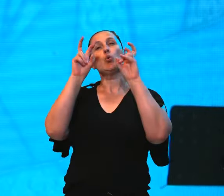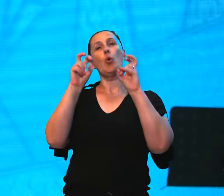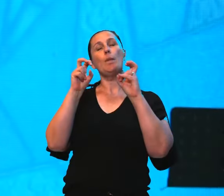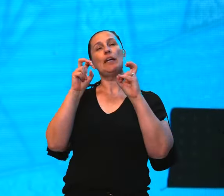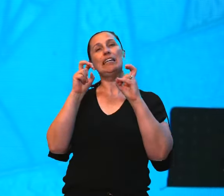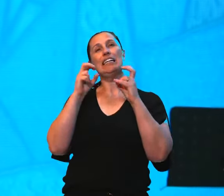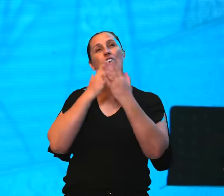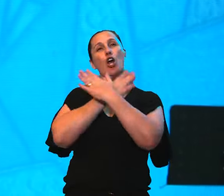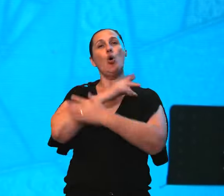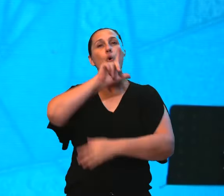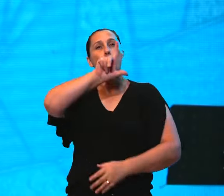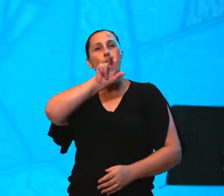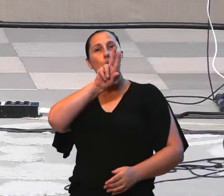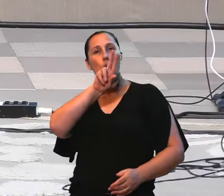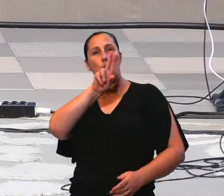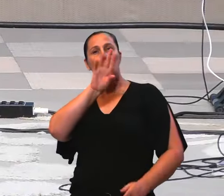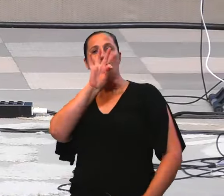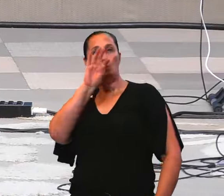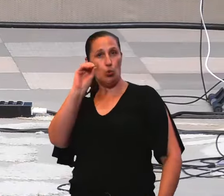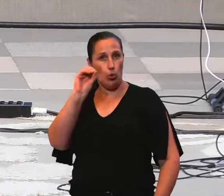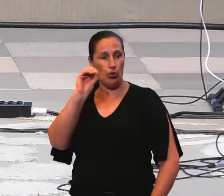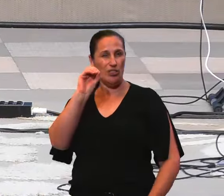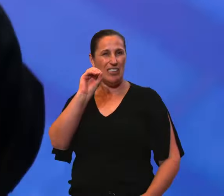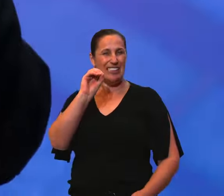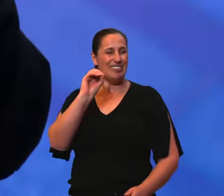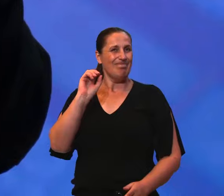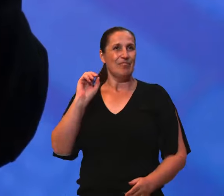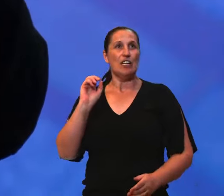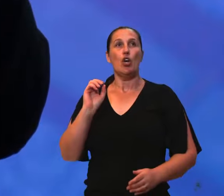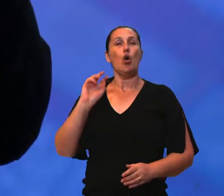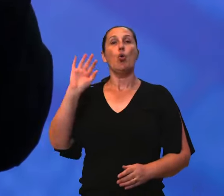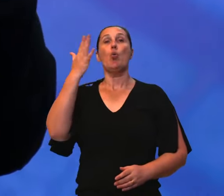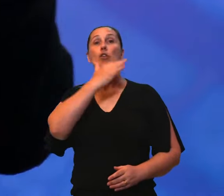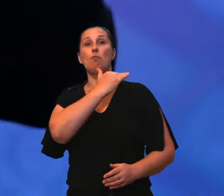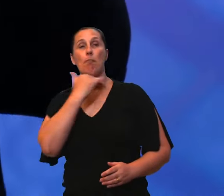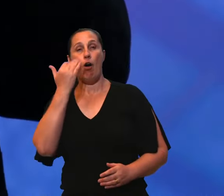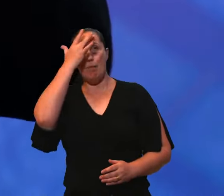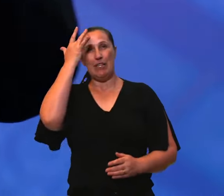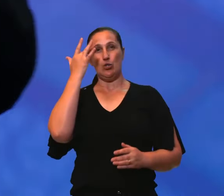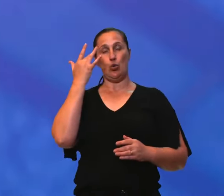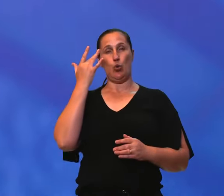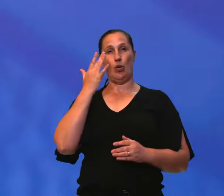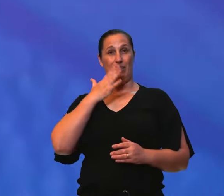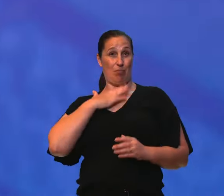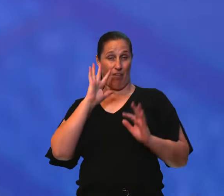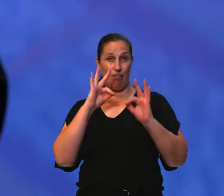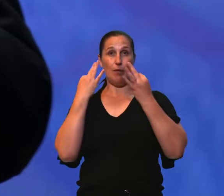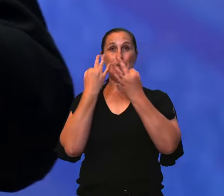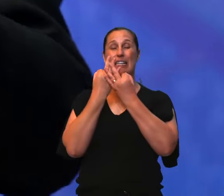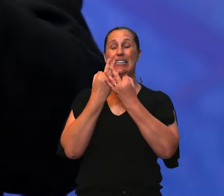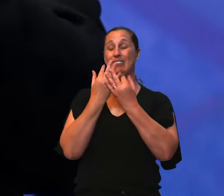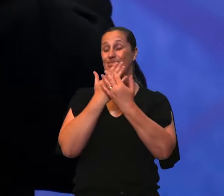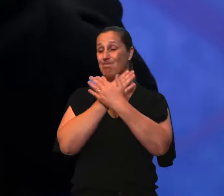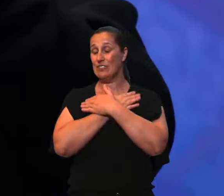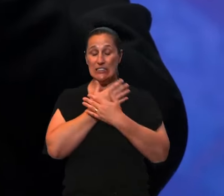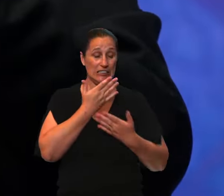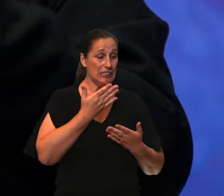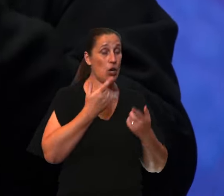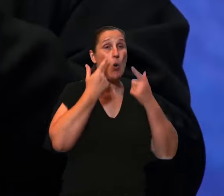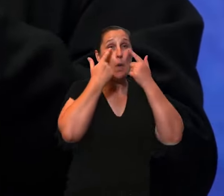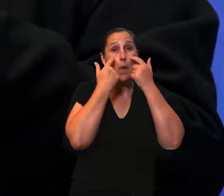eu prometo para você você vai se divertir lendo esse livro e é um livro que chama você a responsabilidade quem tá vivendo luto está